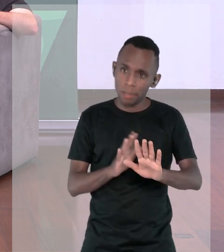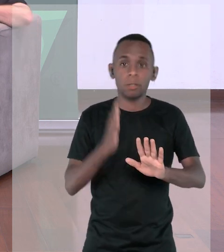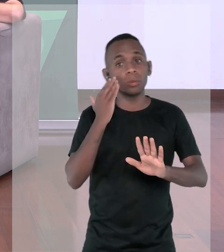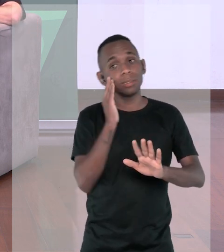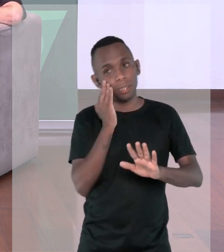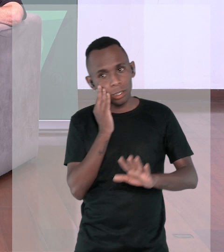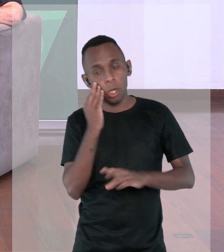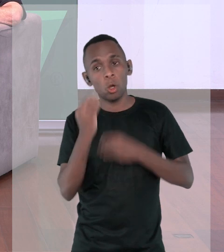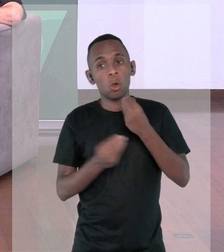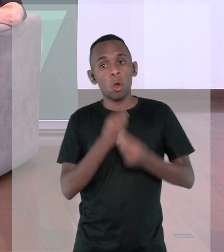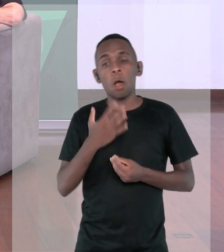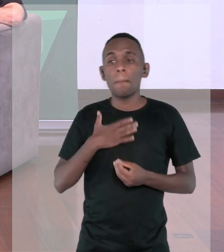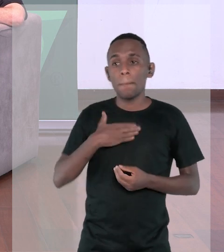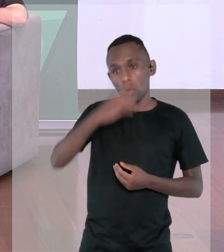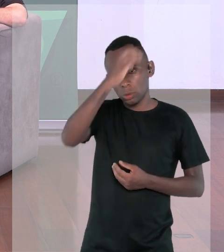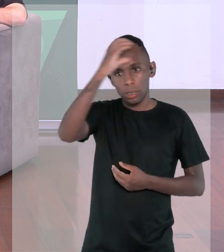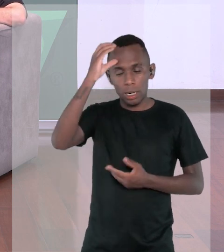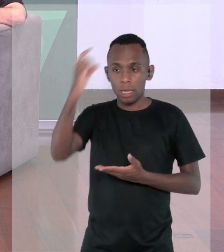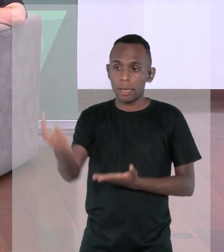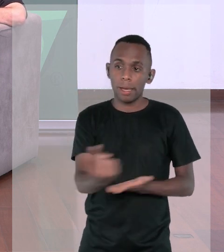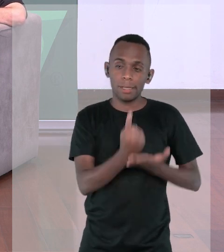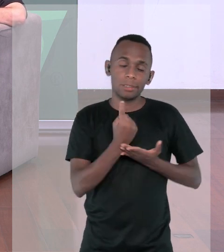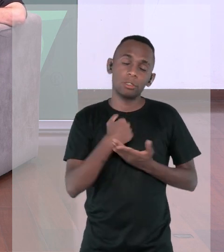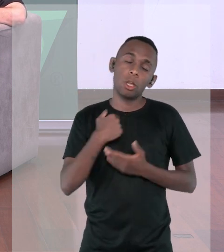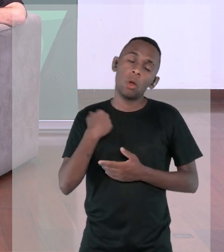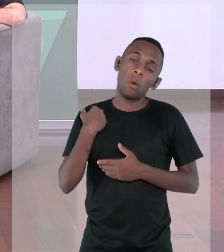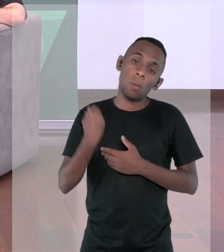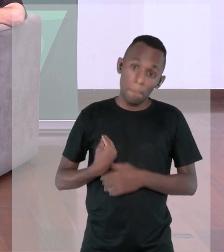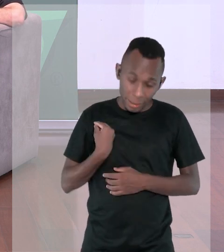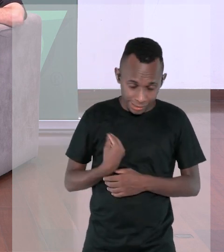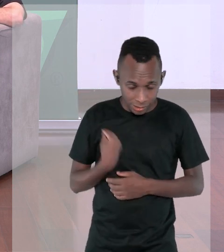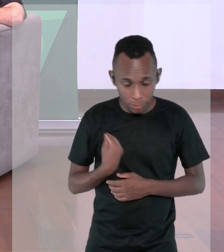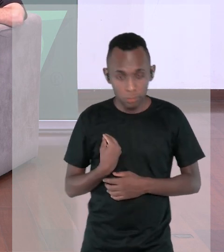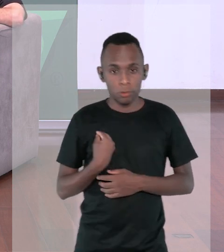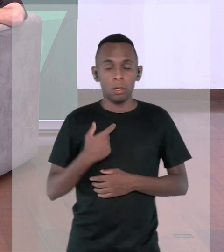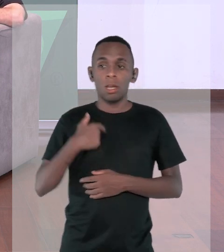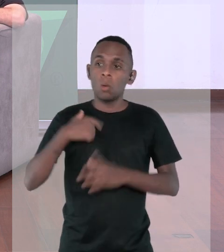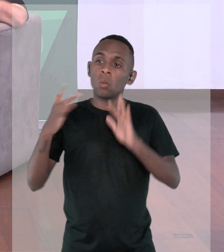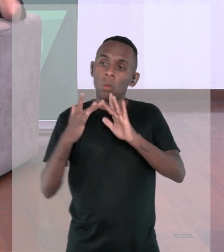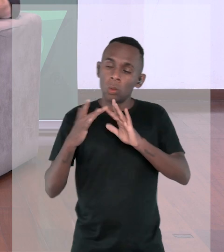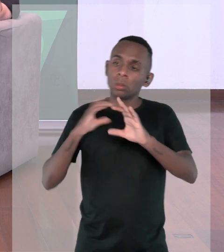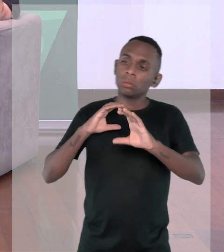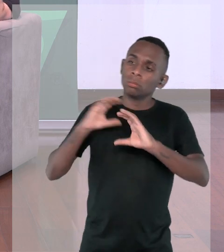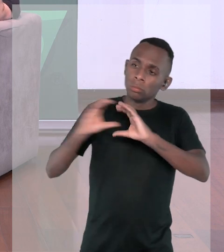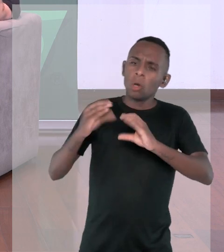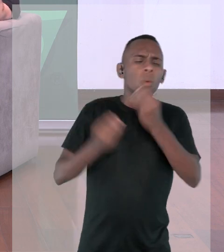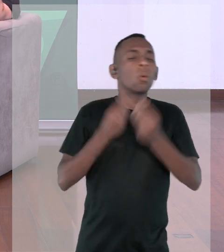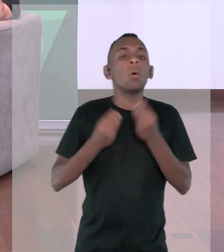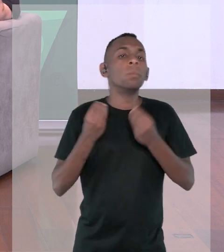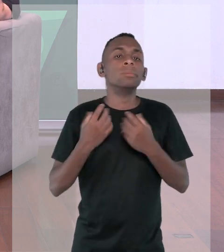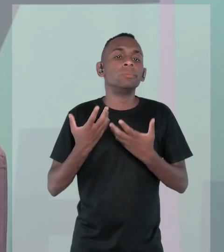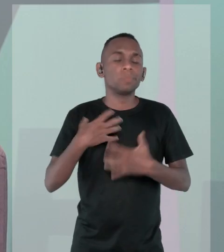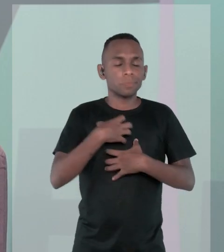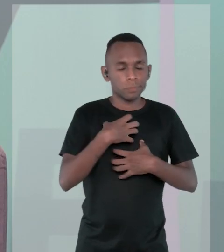eu entender como é que meus clientes, as empresas onde eu participo, onde eu me envolvo, como é que elas estão nesse